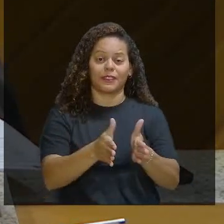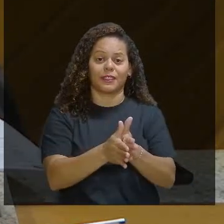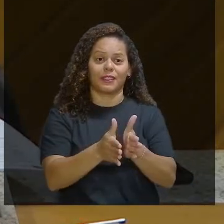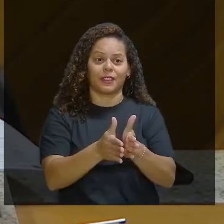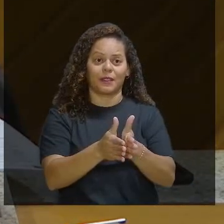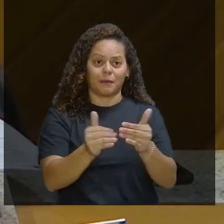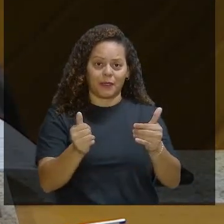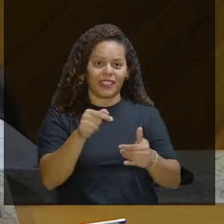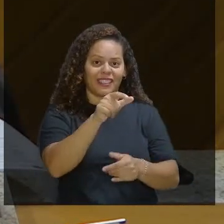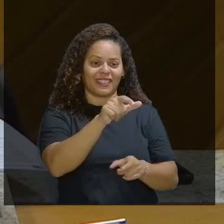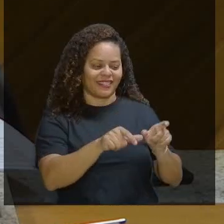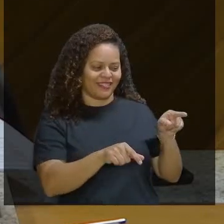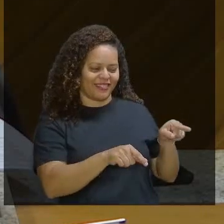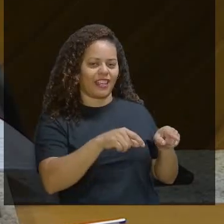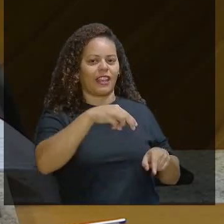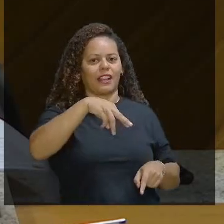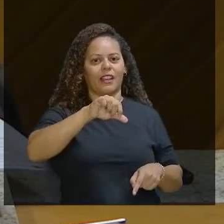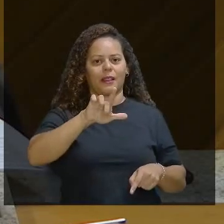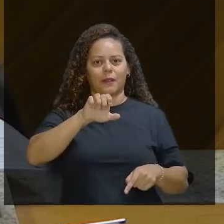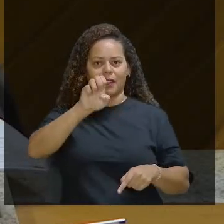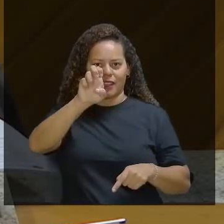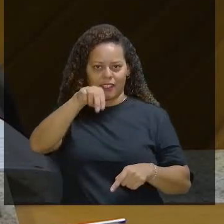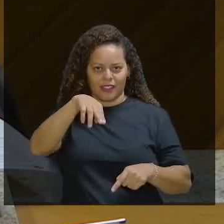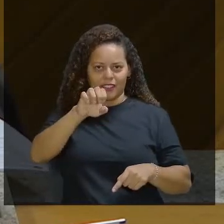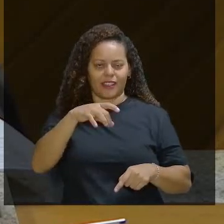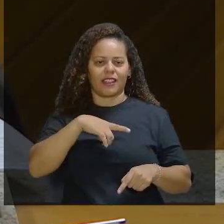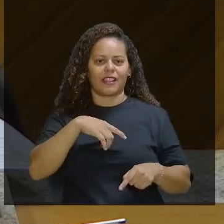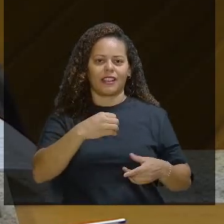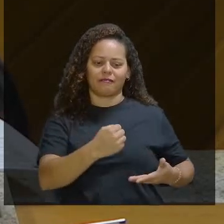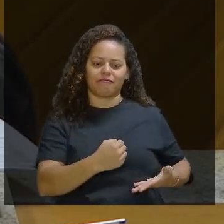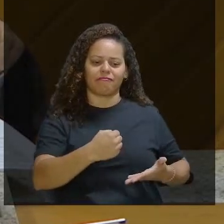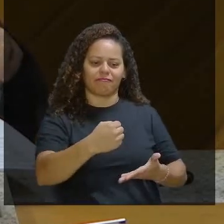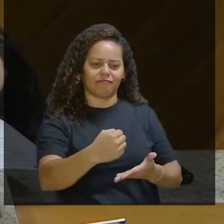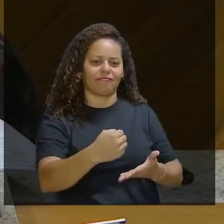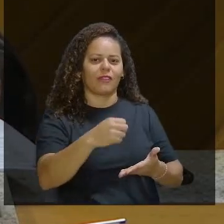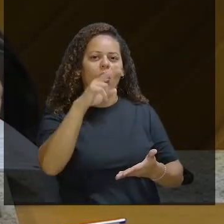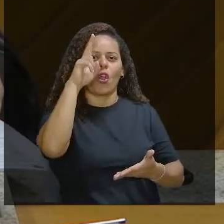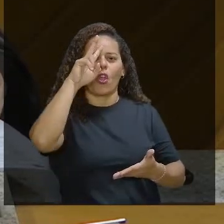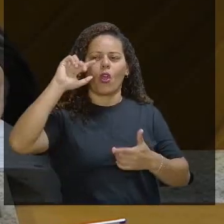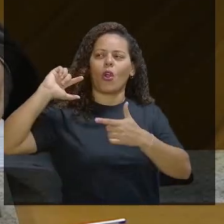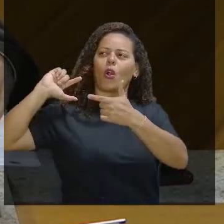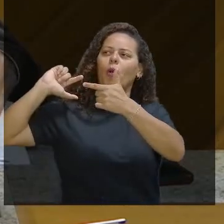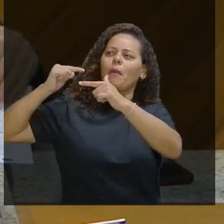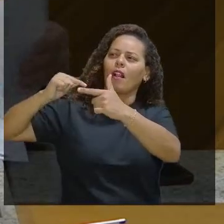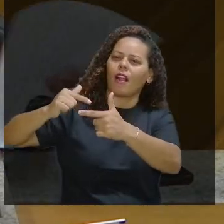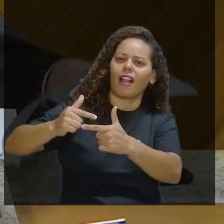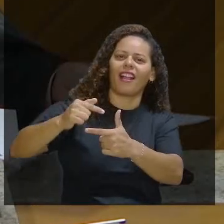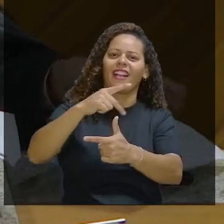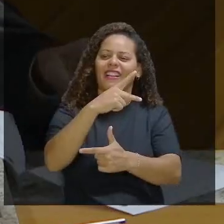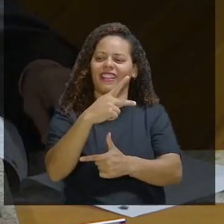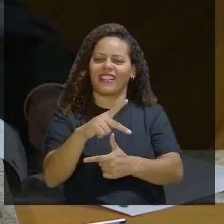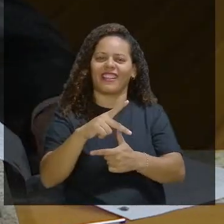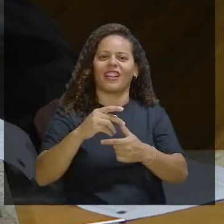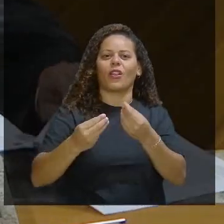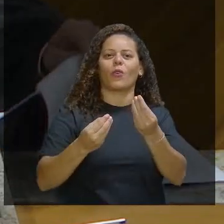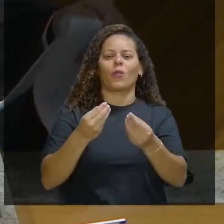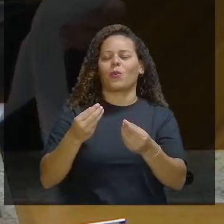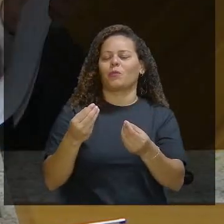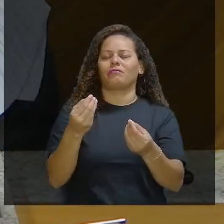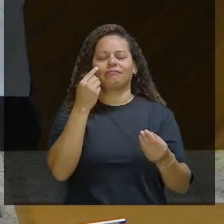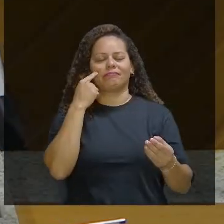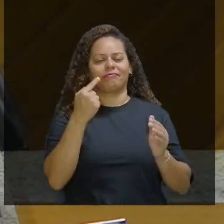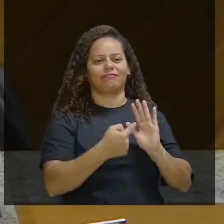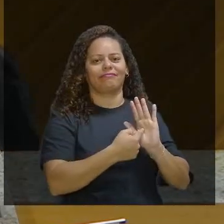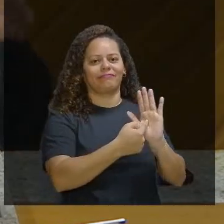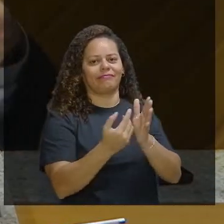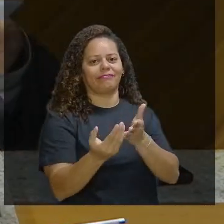nossa secretária judiciária, Milene Lages, para apresentar um histórico da carreira da professora Mariângela.